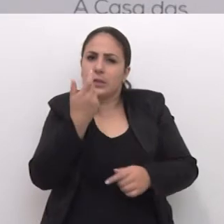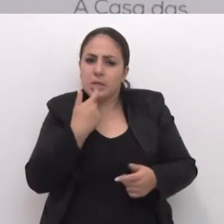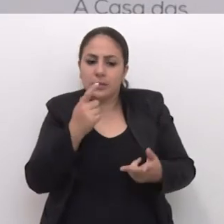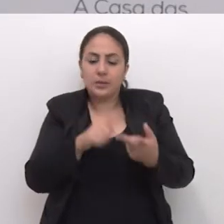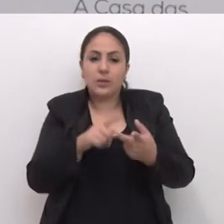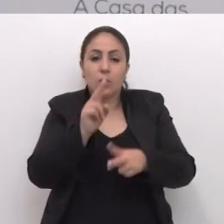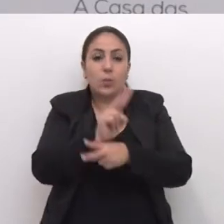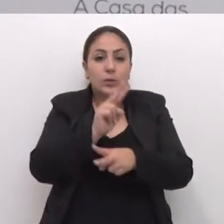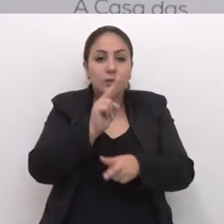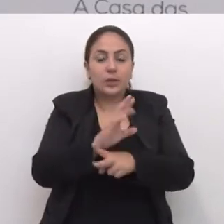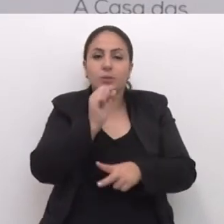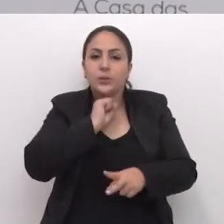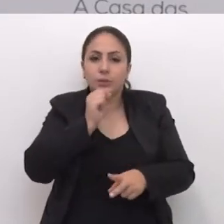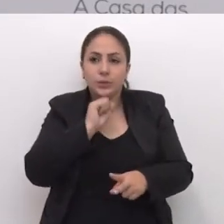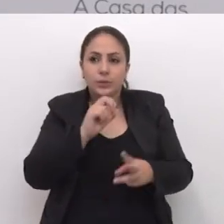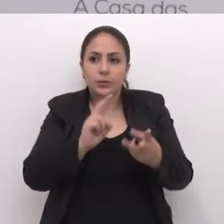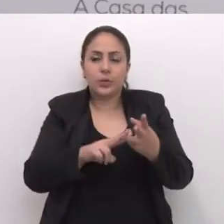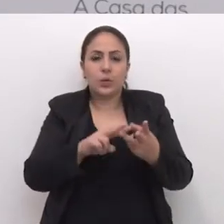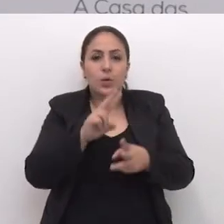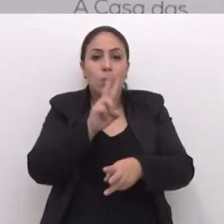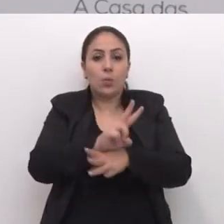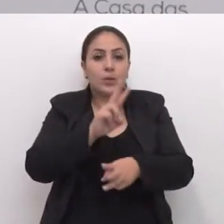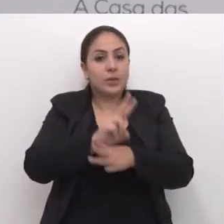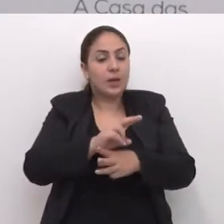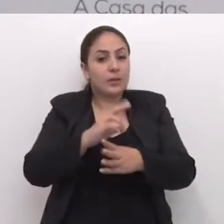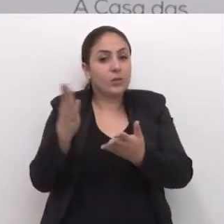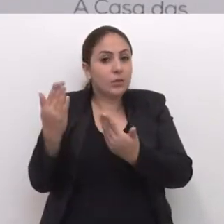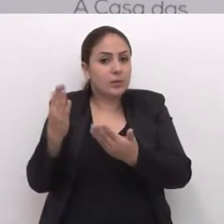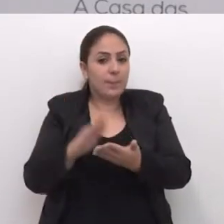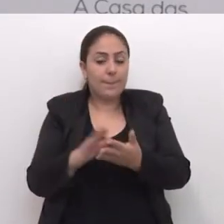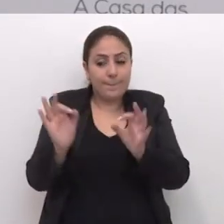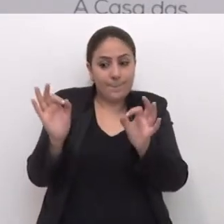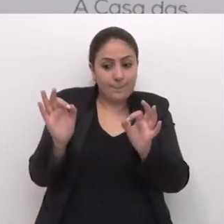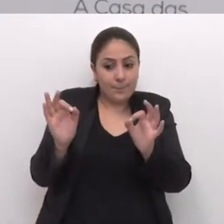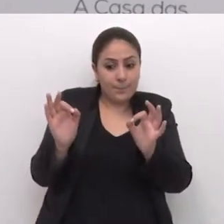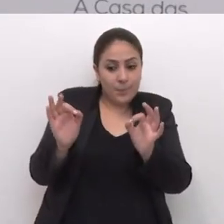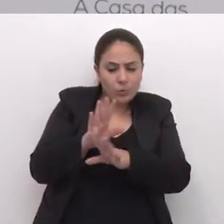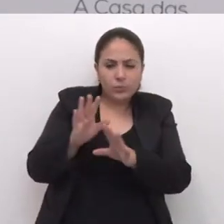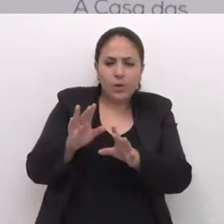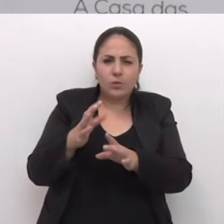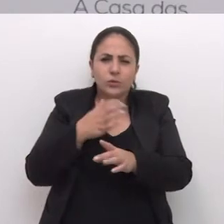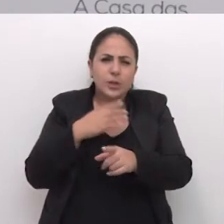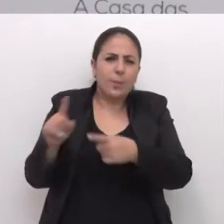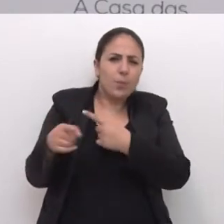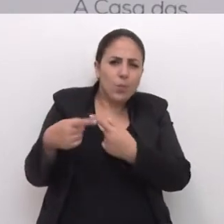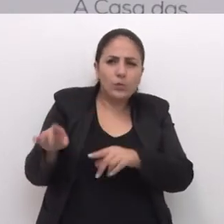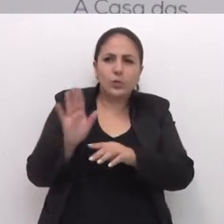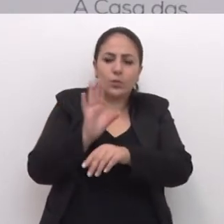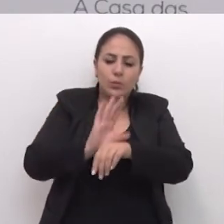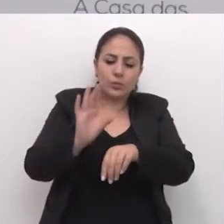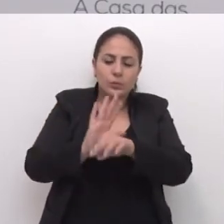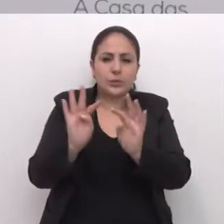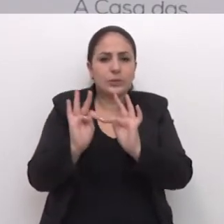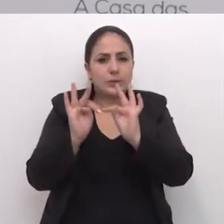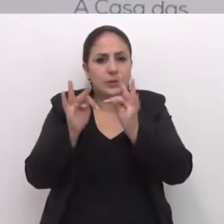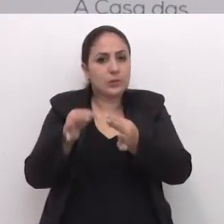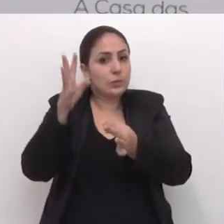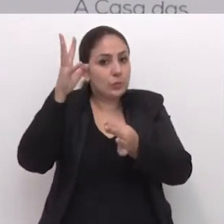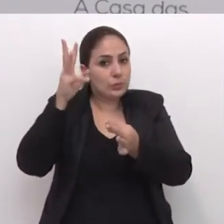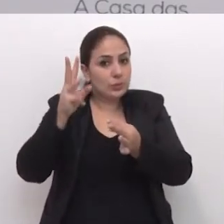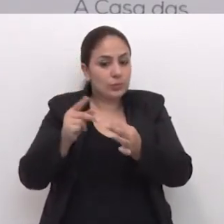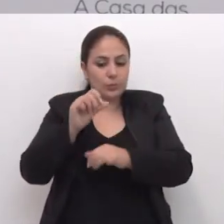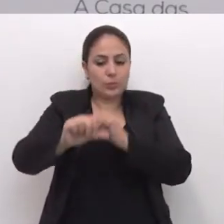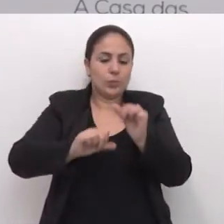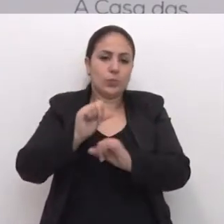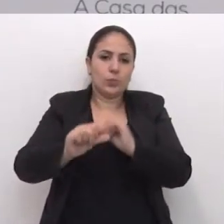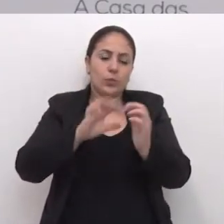da criança, cuidando do idoso, cuidando do adolescente, preparando ele através da música, dos cursos técnicos.